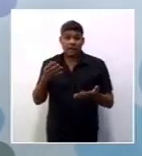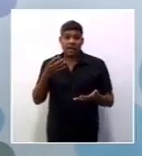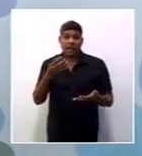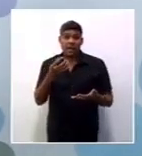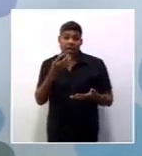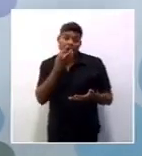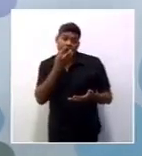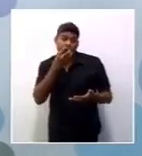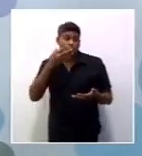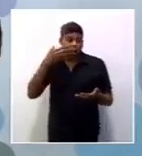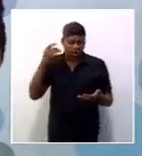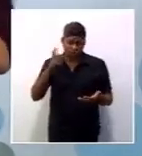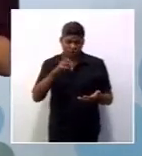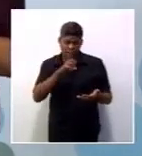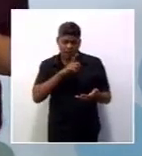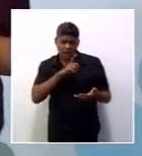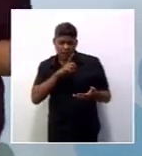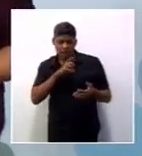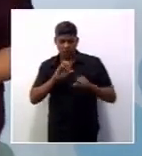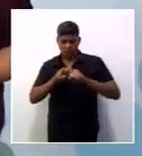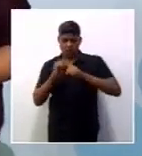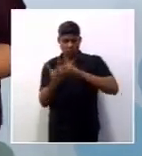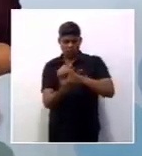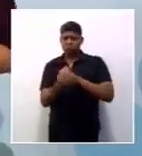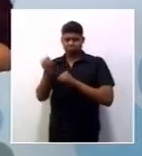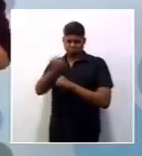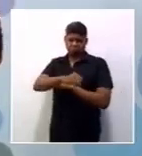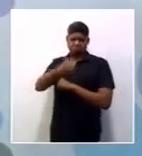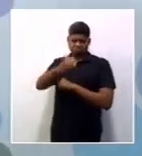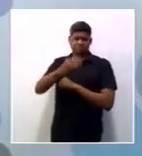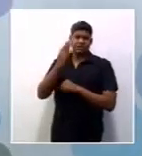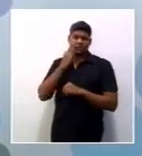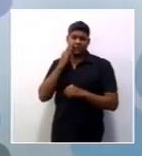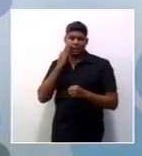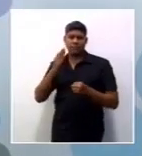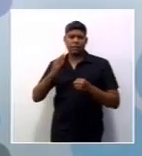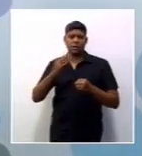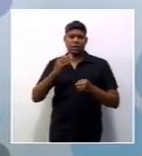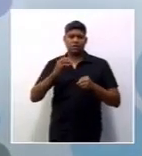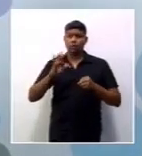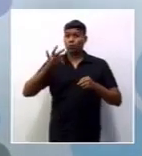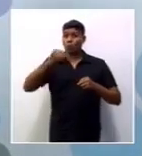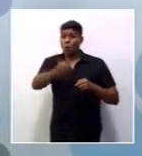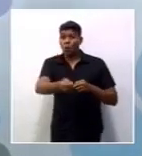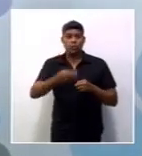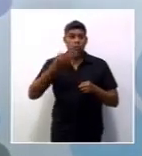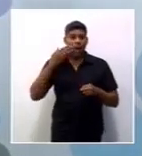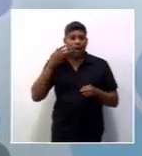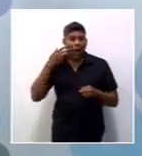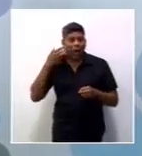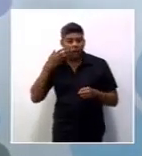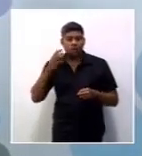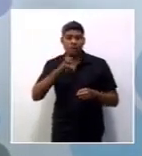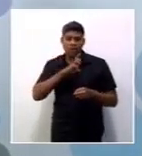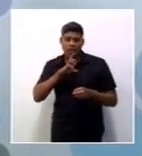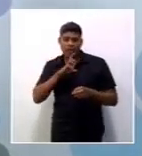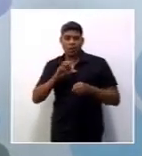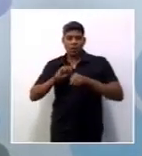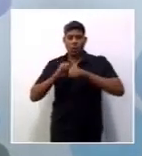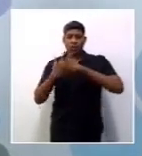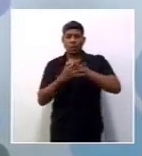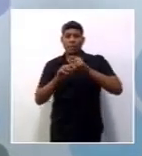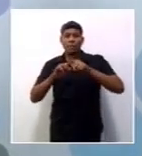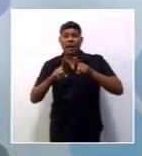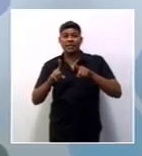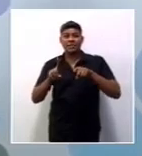ter coronavírus? Sim. Por exemplo, a maioria dos gatos, se não todos, tem coronavírus, só que é um